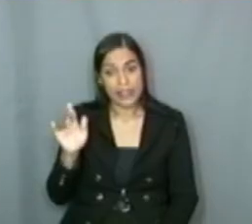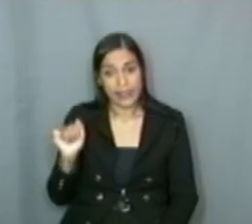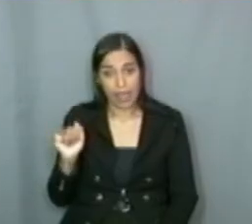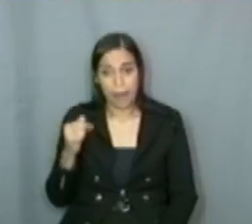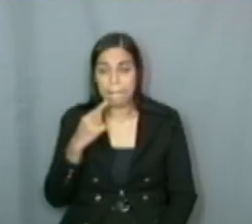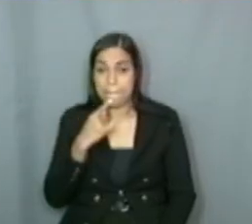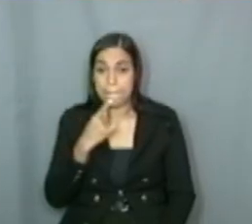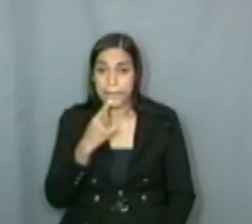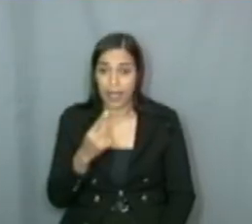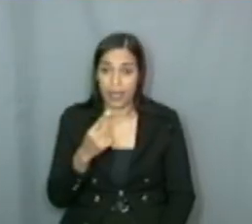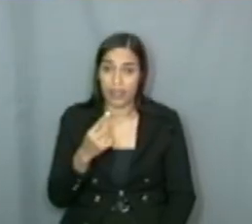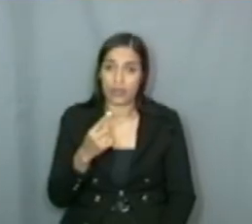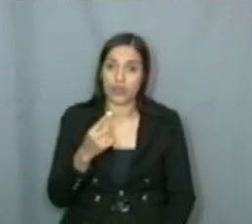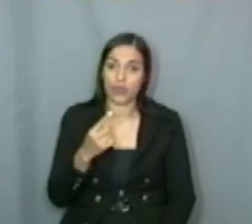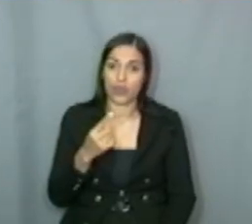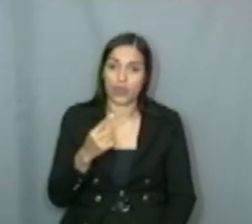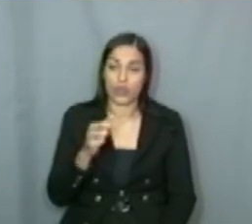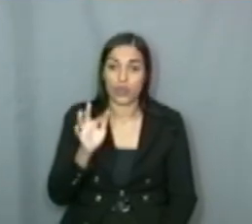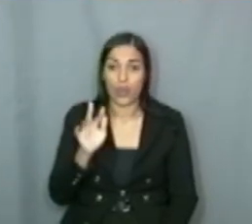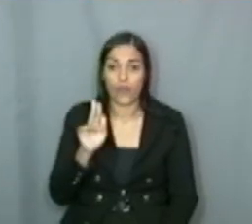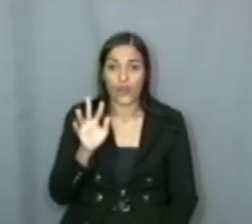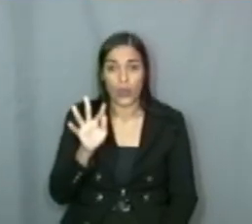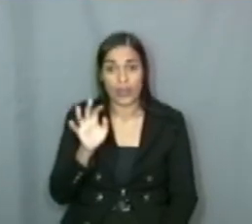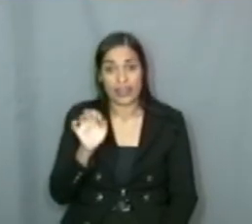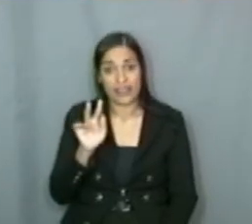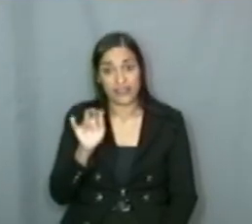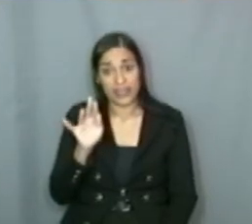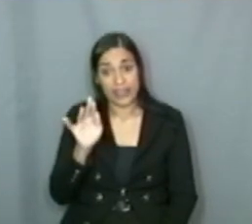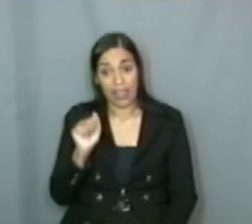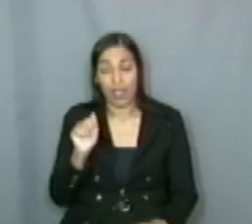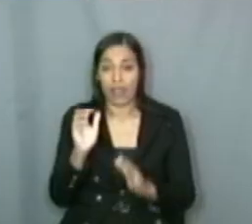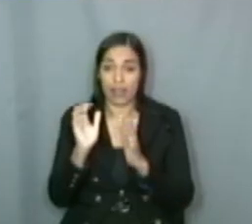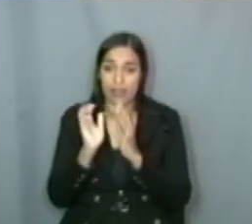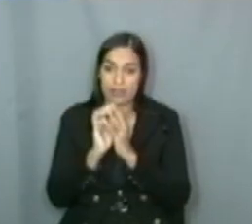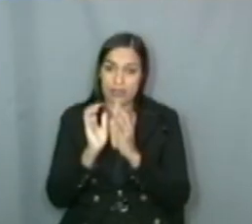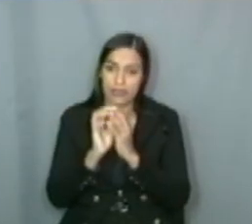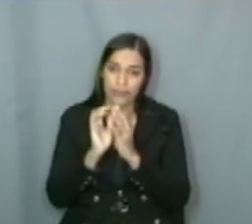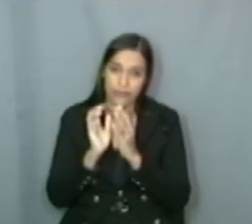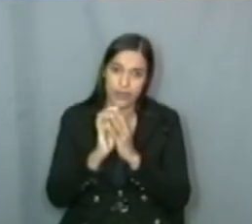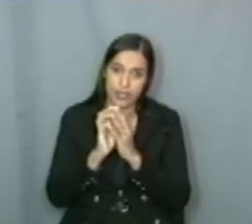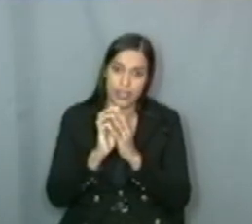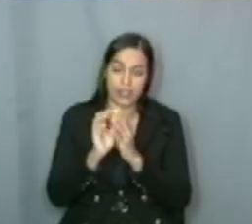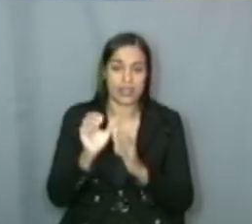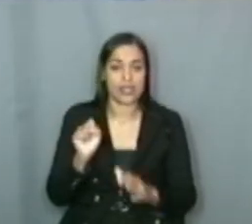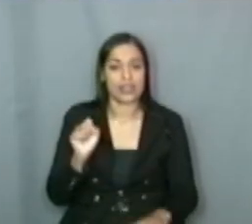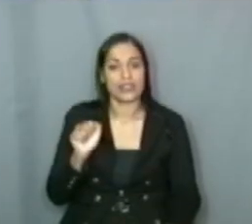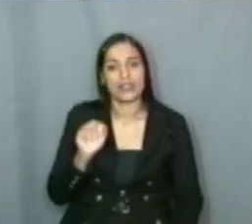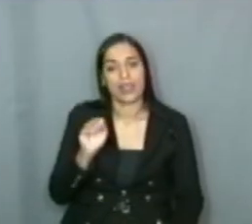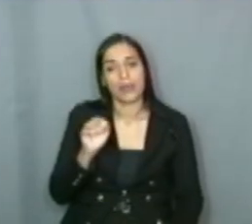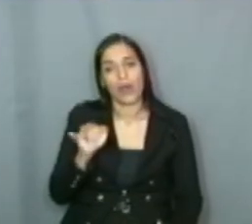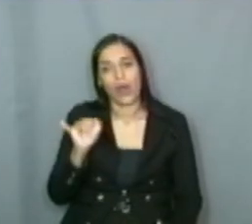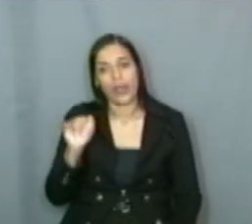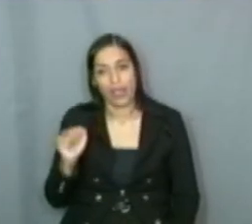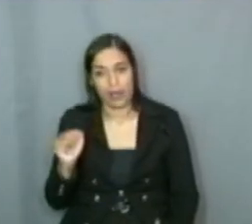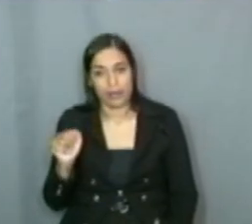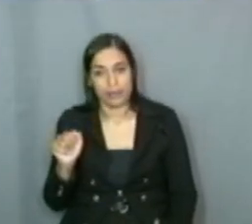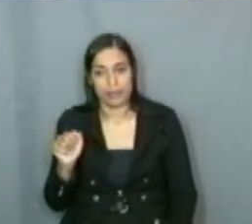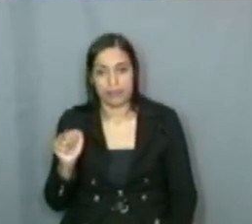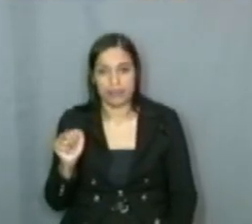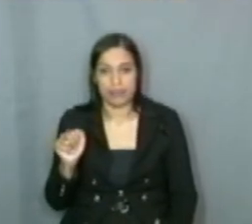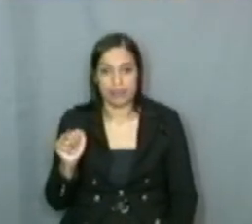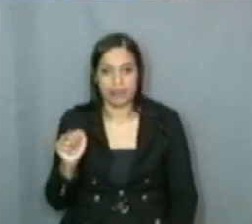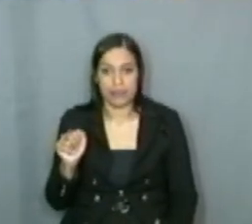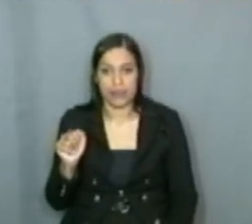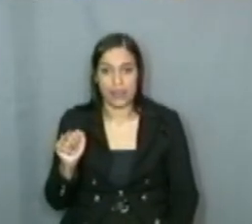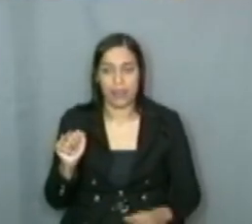do Futevila, Recife, no bairro do Jiquiá. Ô Daniel Saboia, para de estar